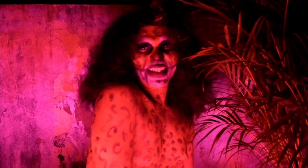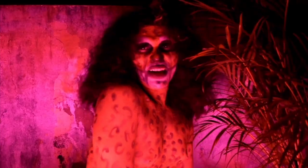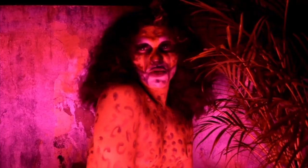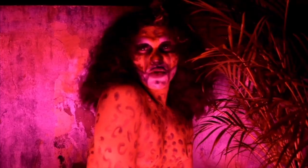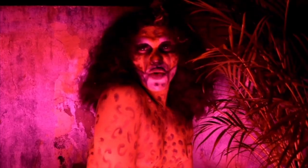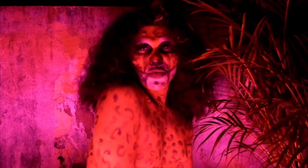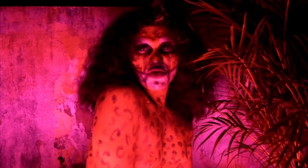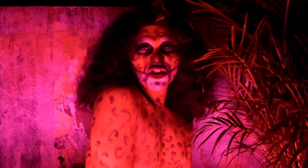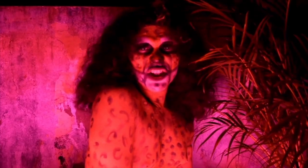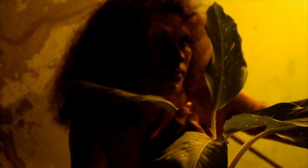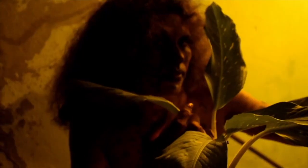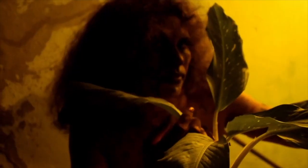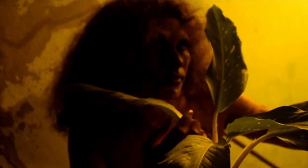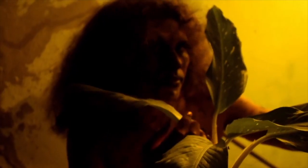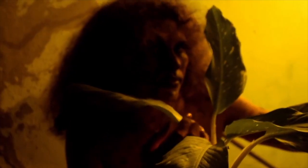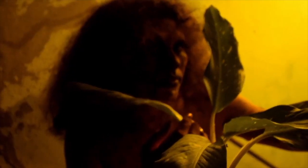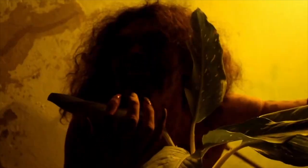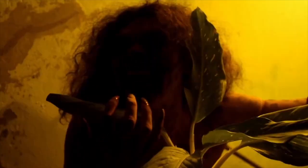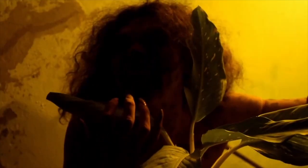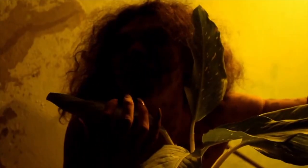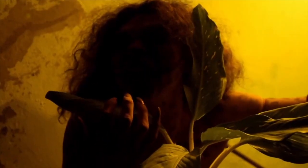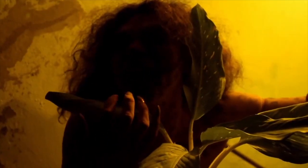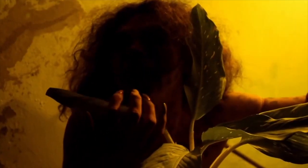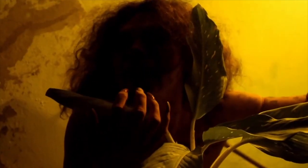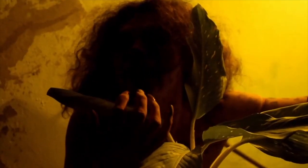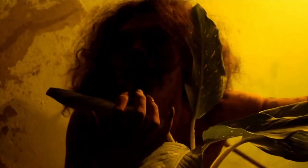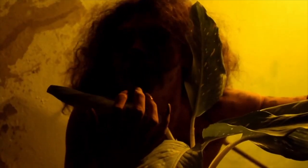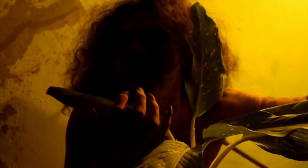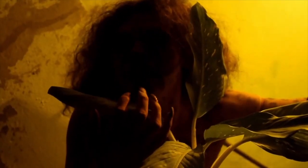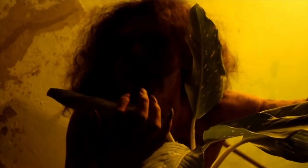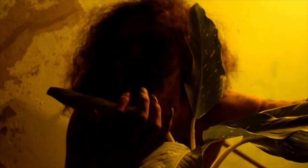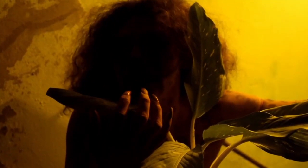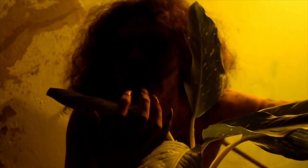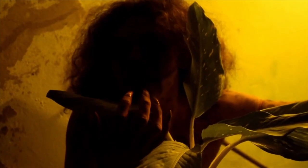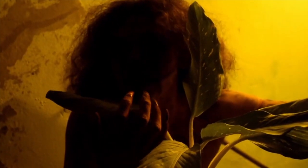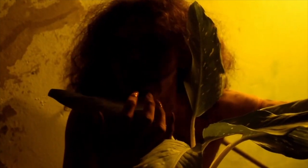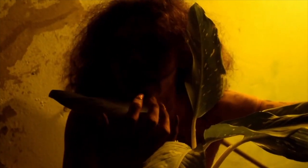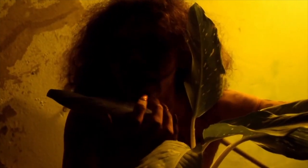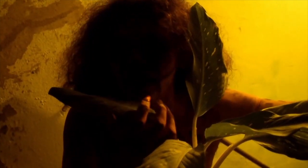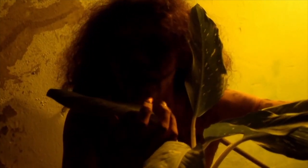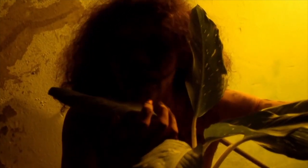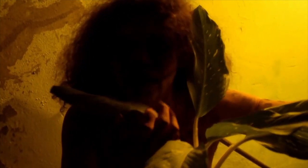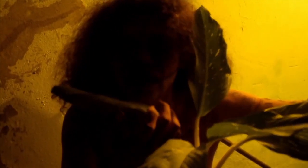Eles tentaram nos confundir. Nada fica.